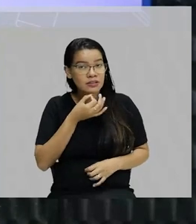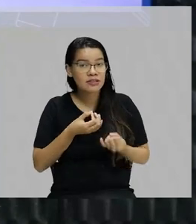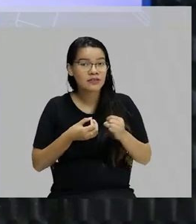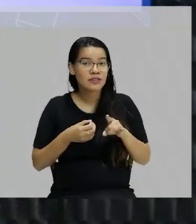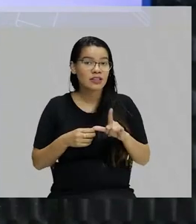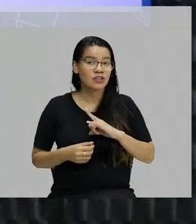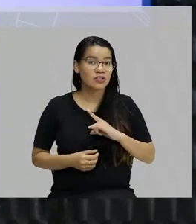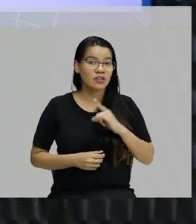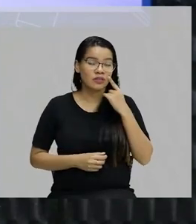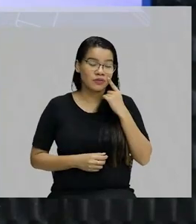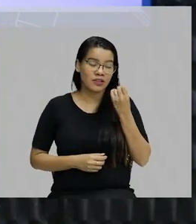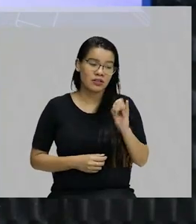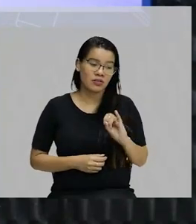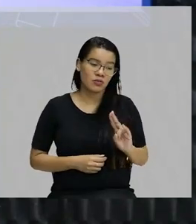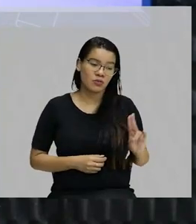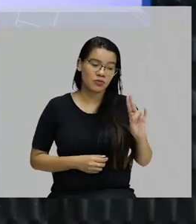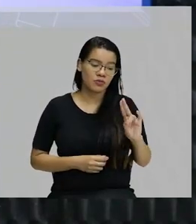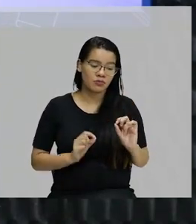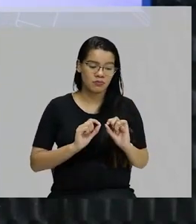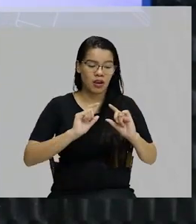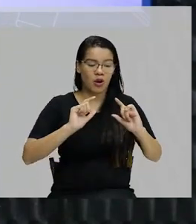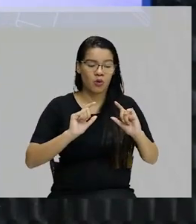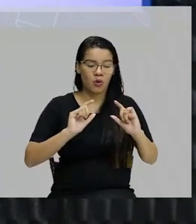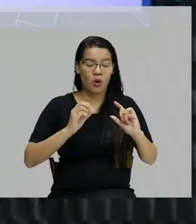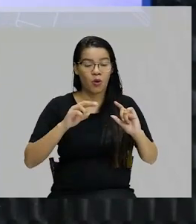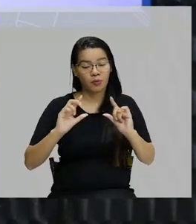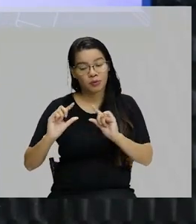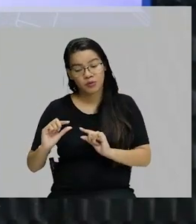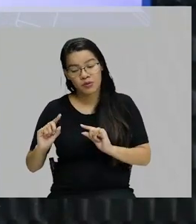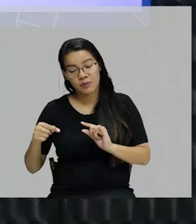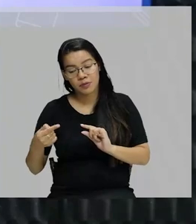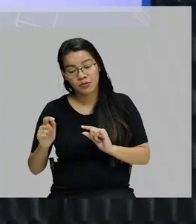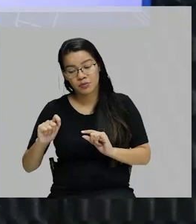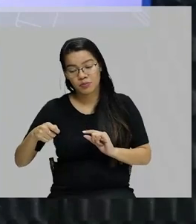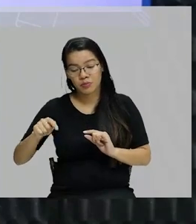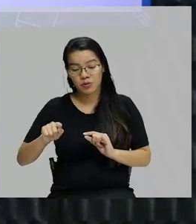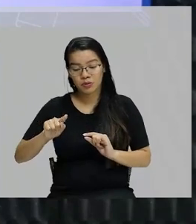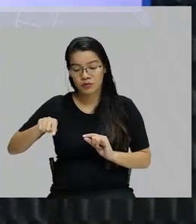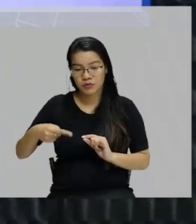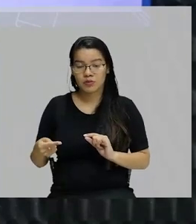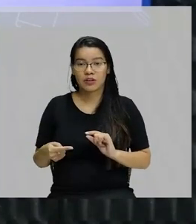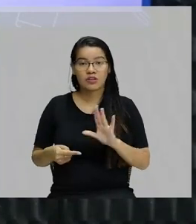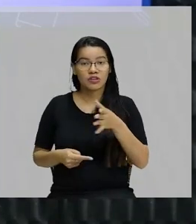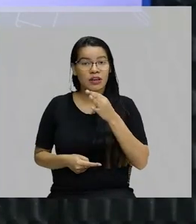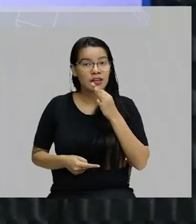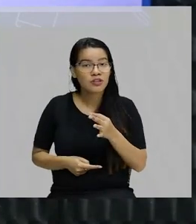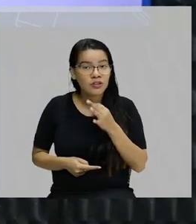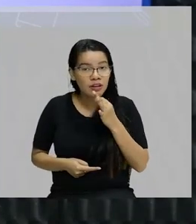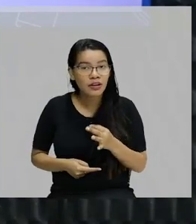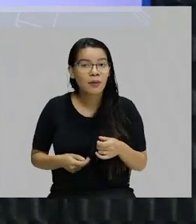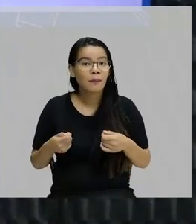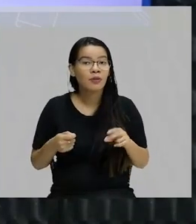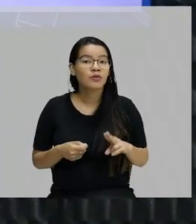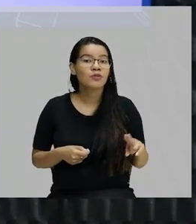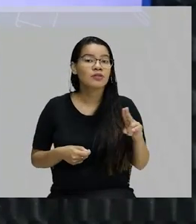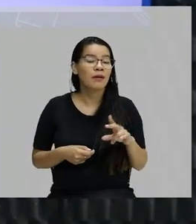usa a letra maiúscula ou minúscula após o ponto e vírgula já fica dica vocês podem utilizar a letra minúscula mesmo por quê Porque